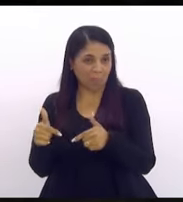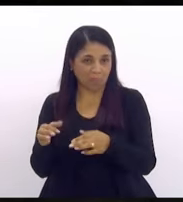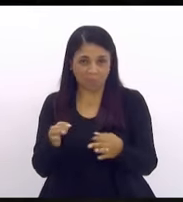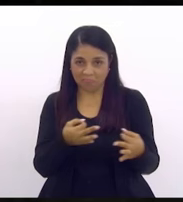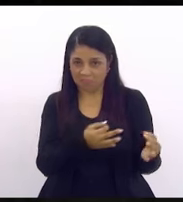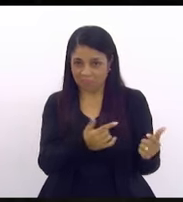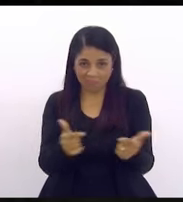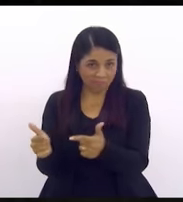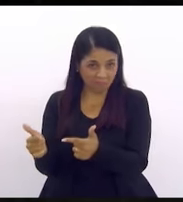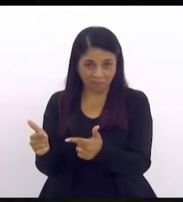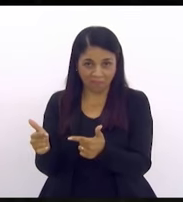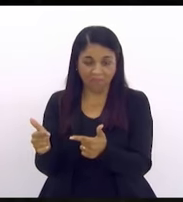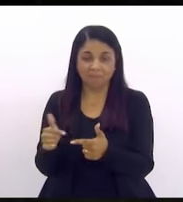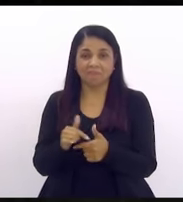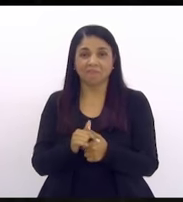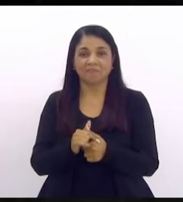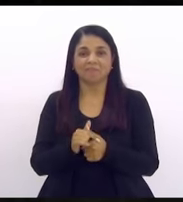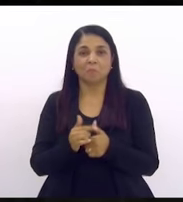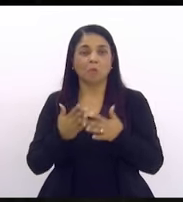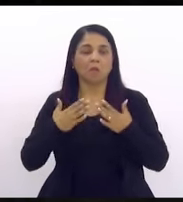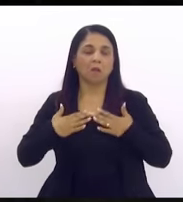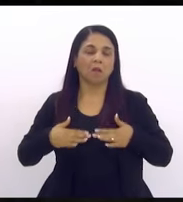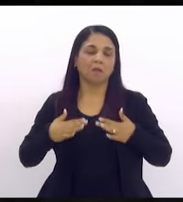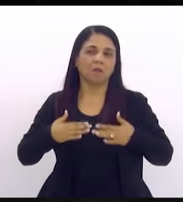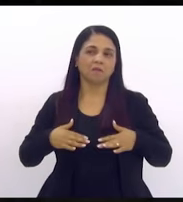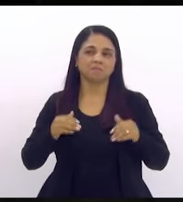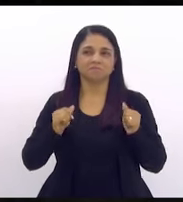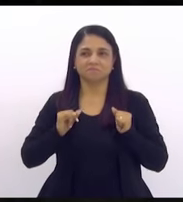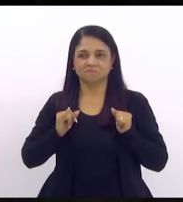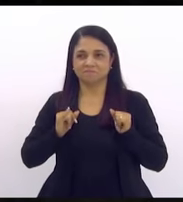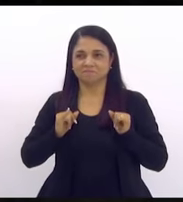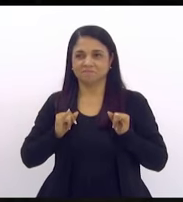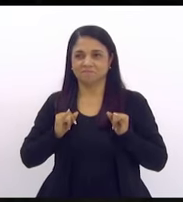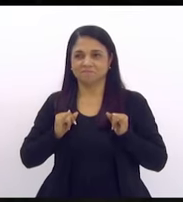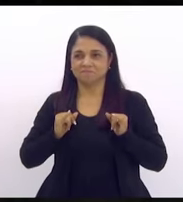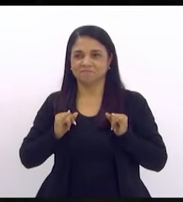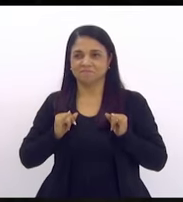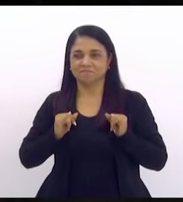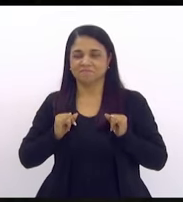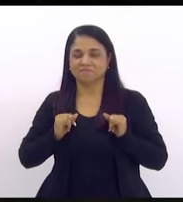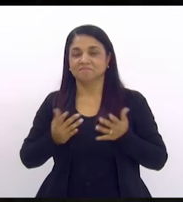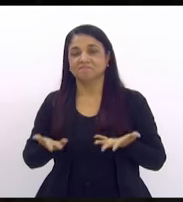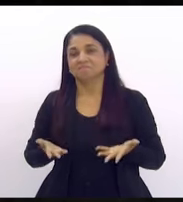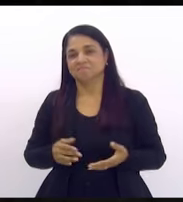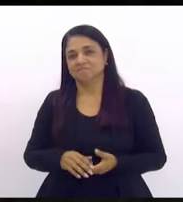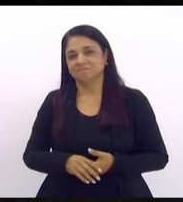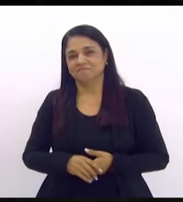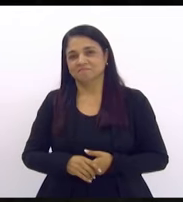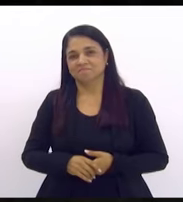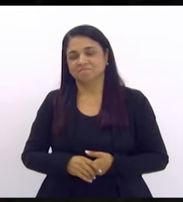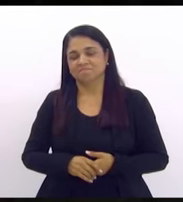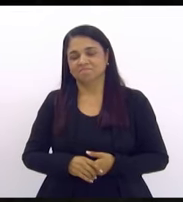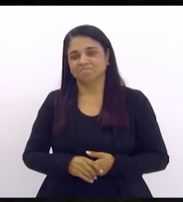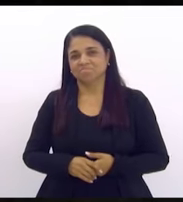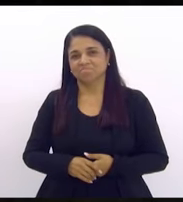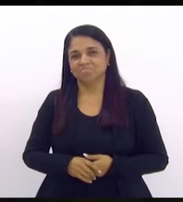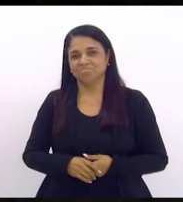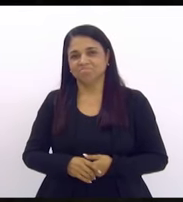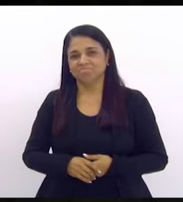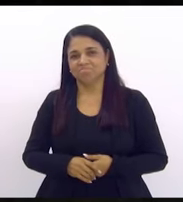tô eh descansando um pouco porque realmente